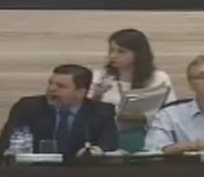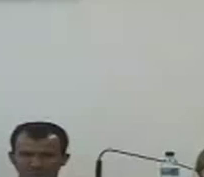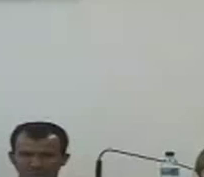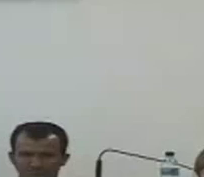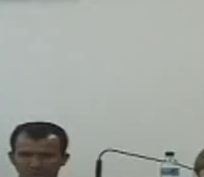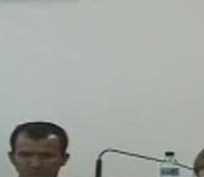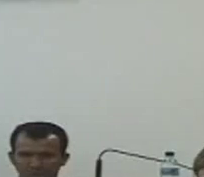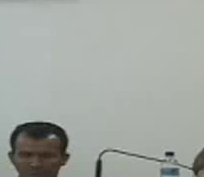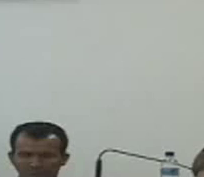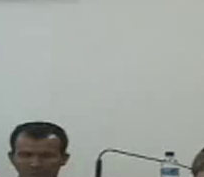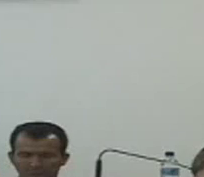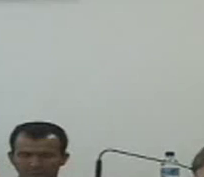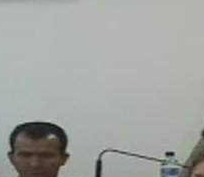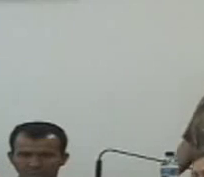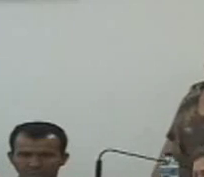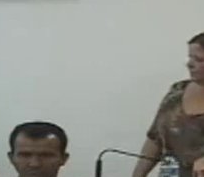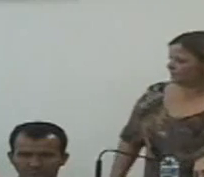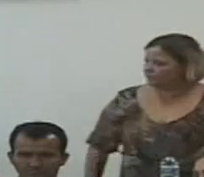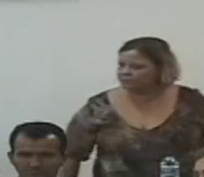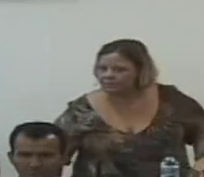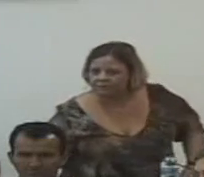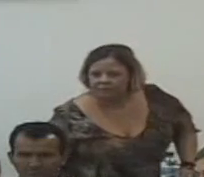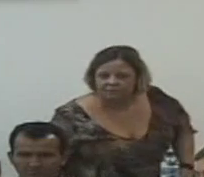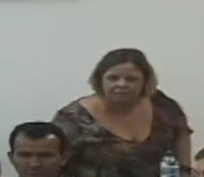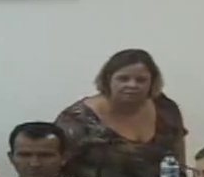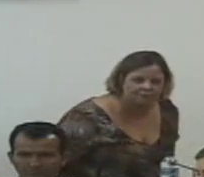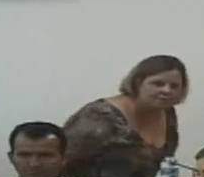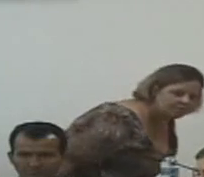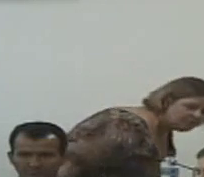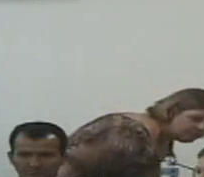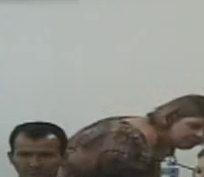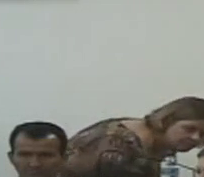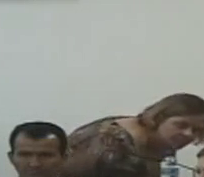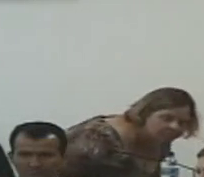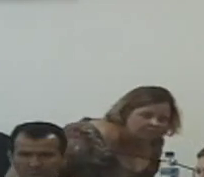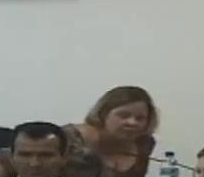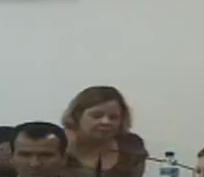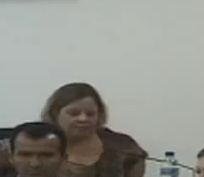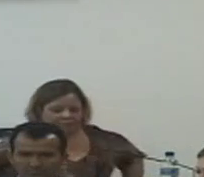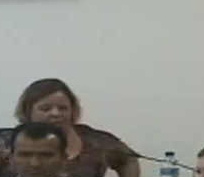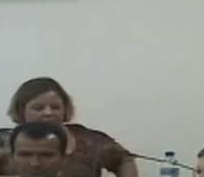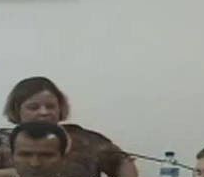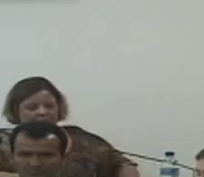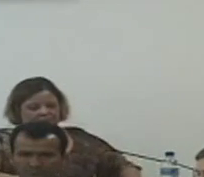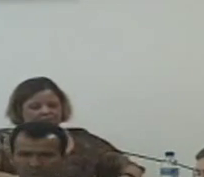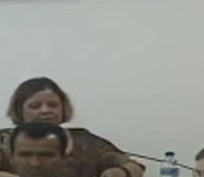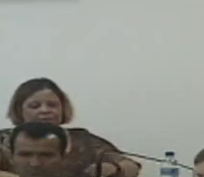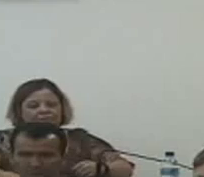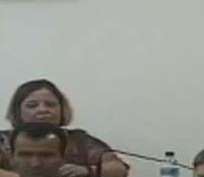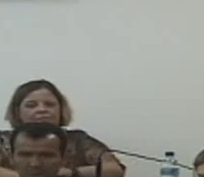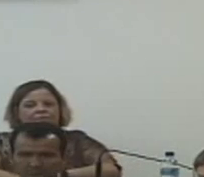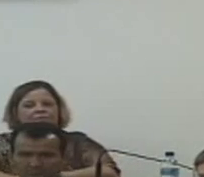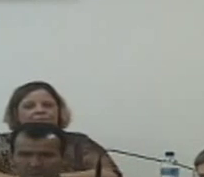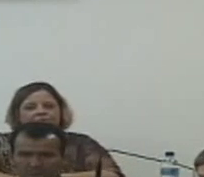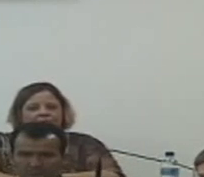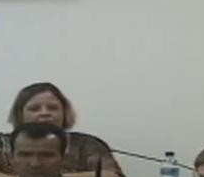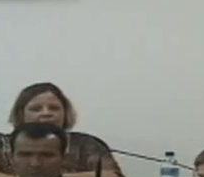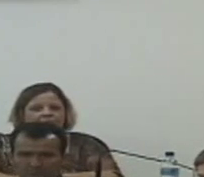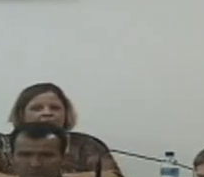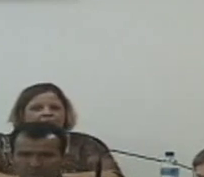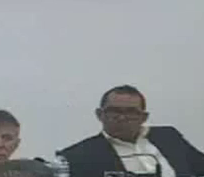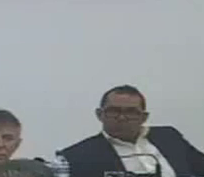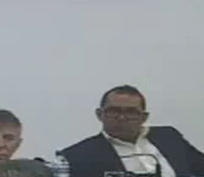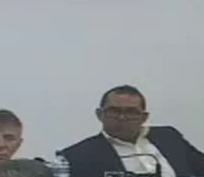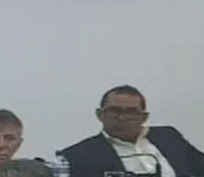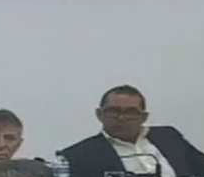Vereador Farid, fica para o senhor. Agradeço ao vereador Wilson o seu bloco e o bloco, nosso bloco indica a vereadora Mayra